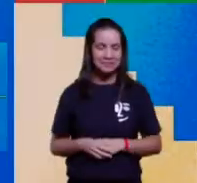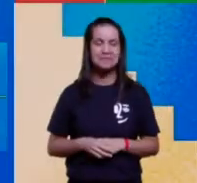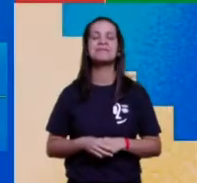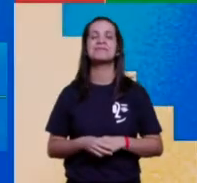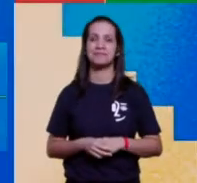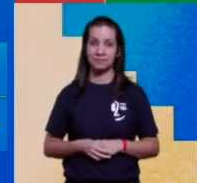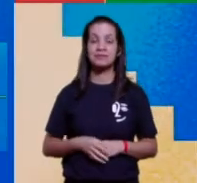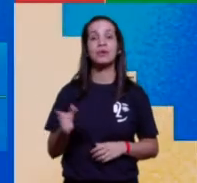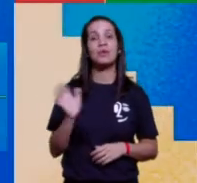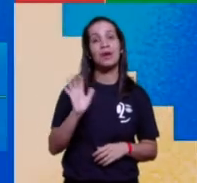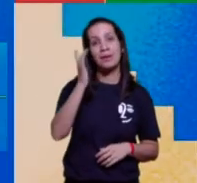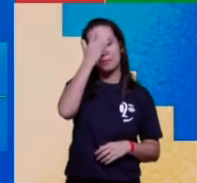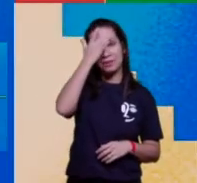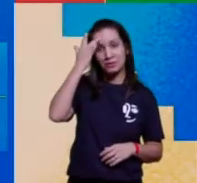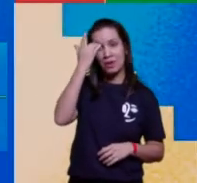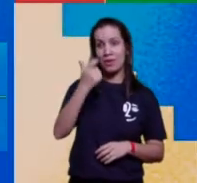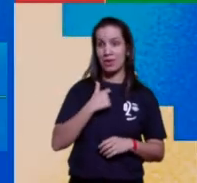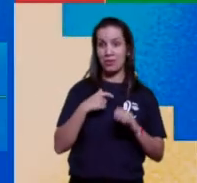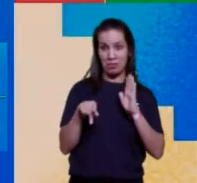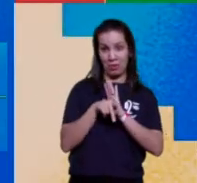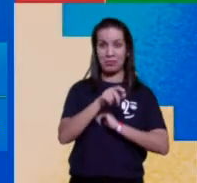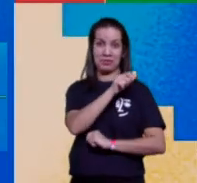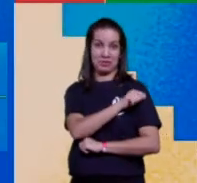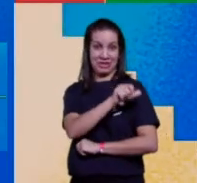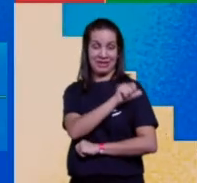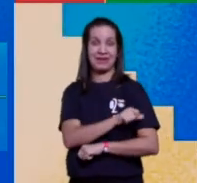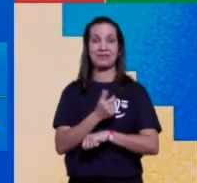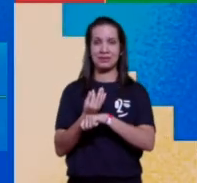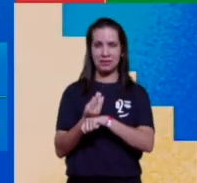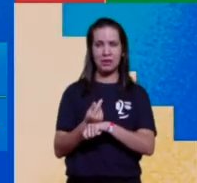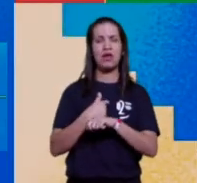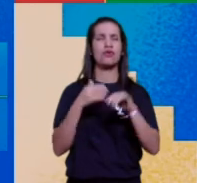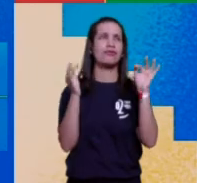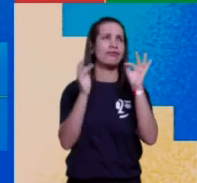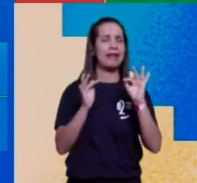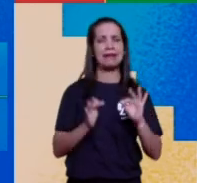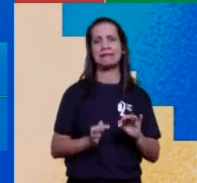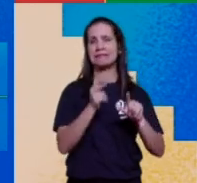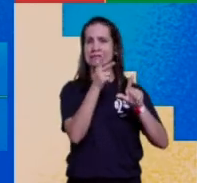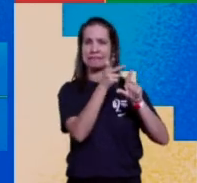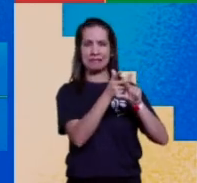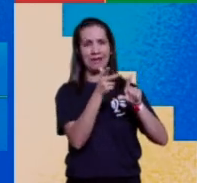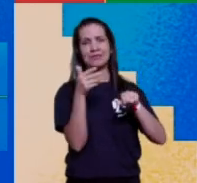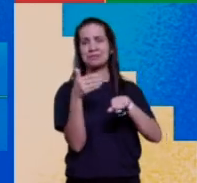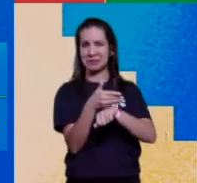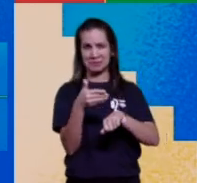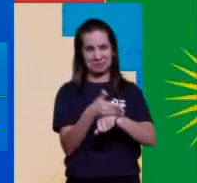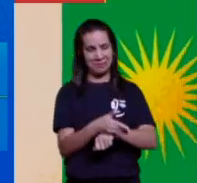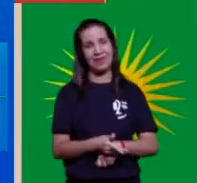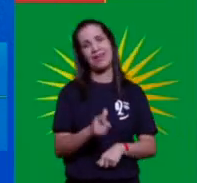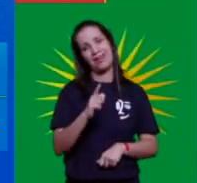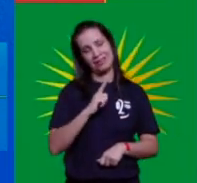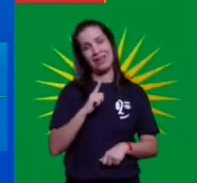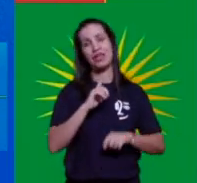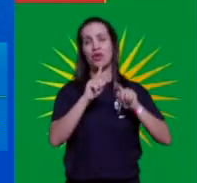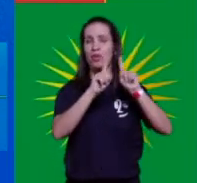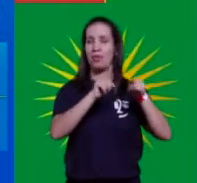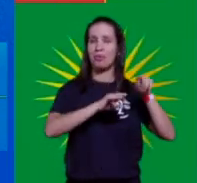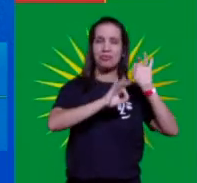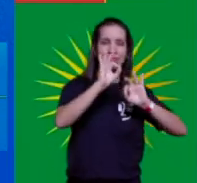Olá, pessoal, eu sou o Joseph da Rede Rio de Janeiro. Estou super feliz de participar dessa live. Estamos falando aqui num projeto lindo, Santander e